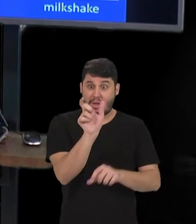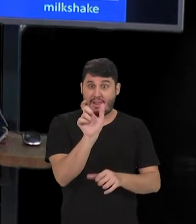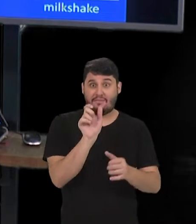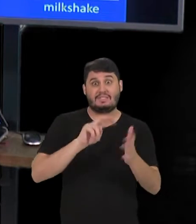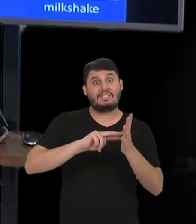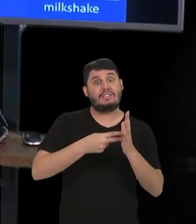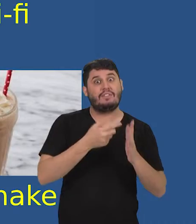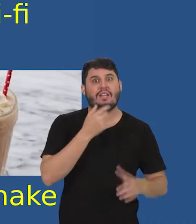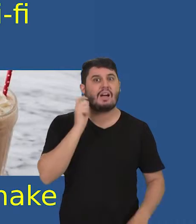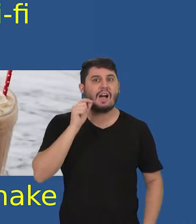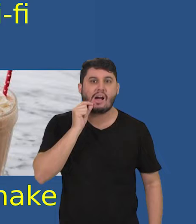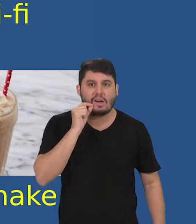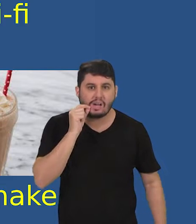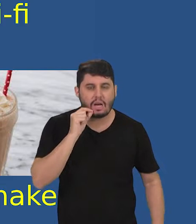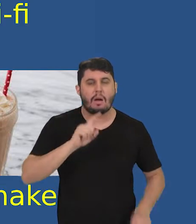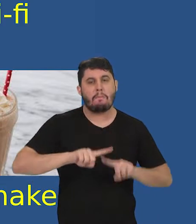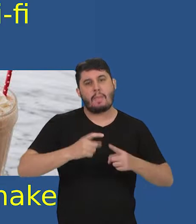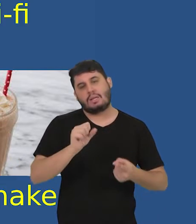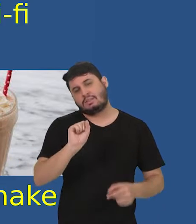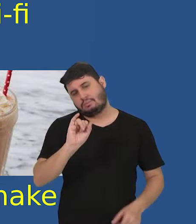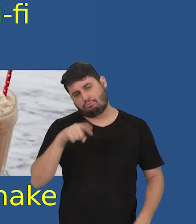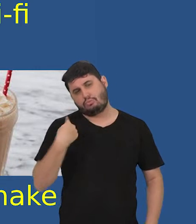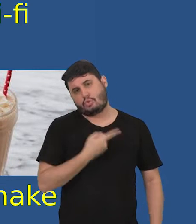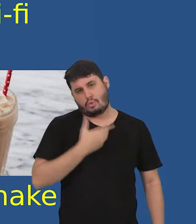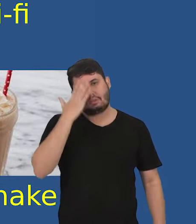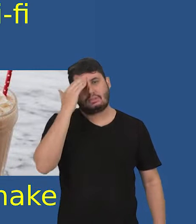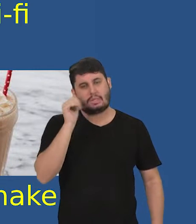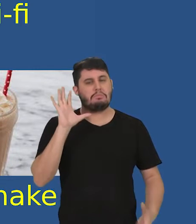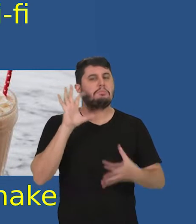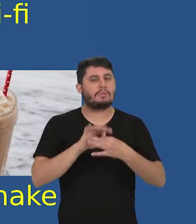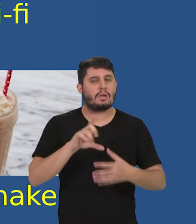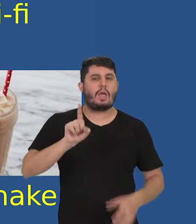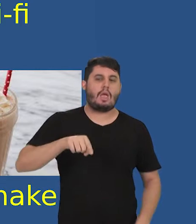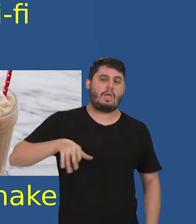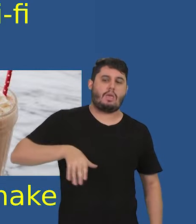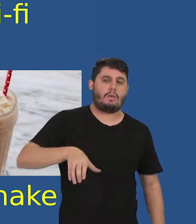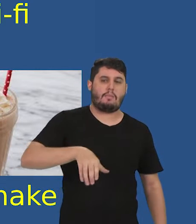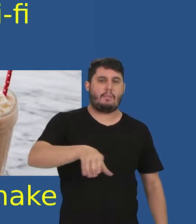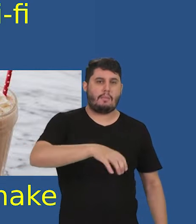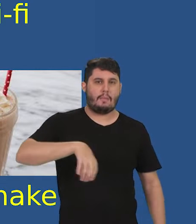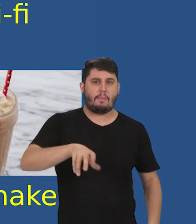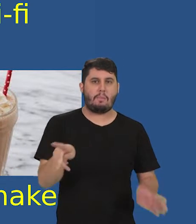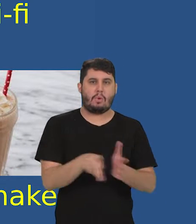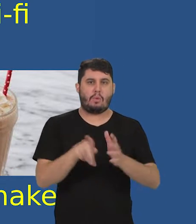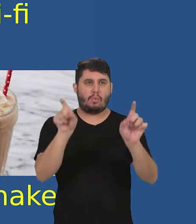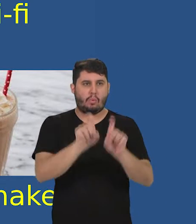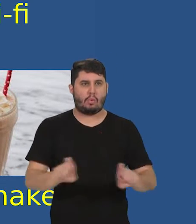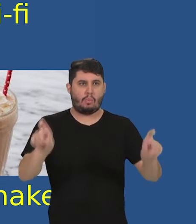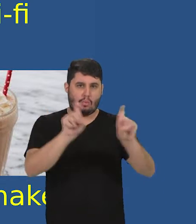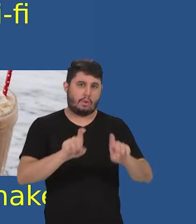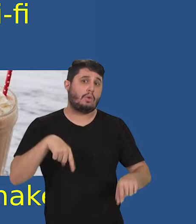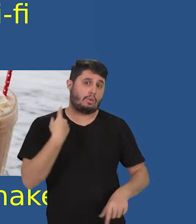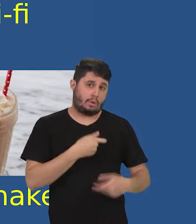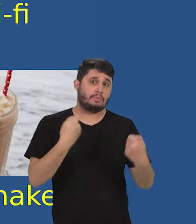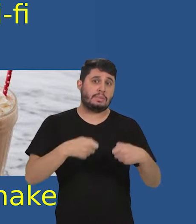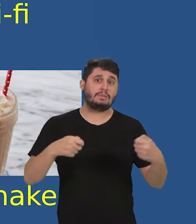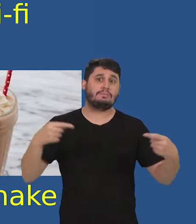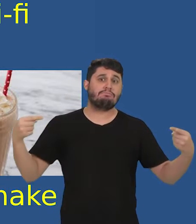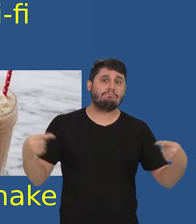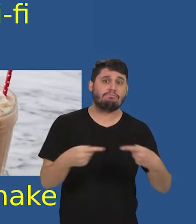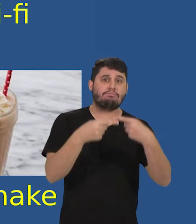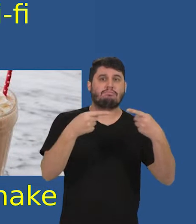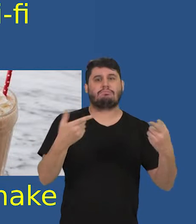simples, são chamadas de estrangeirismo, que estão na nossa língua no dia a dia e a gente não traduz, a gente vai atrás do significado e a gente precisa fazer isso também na nossa prova.